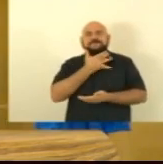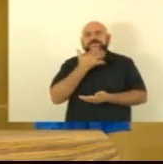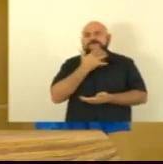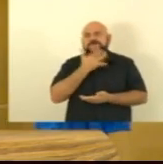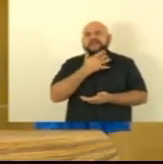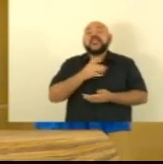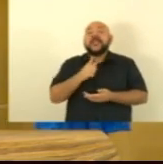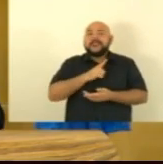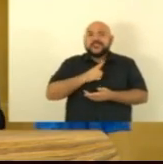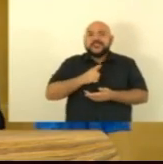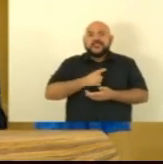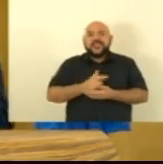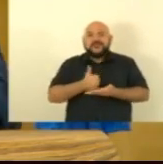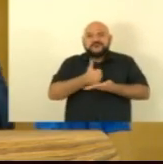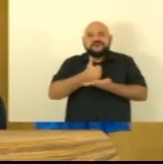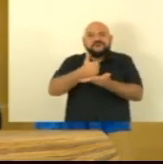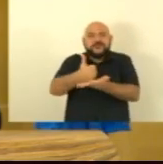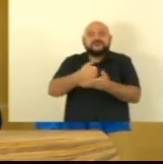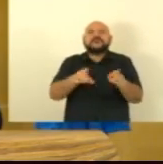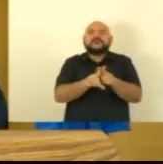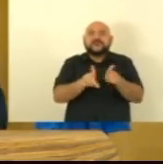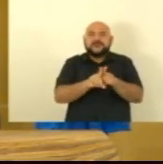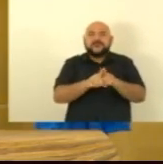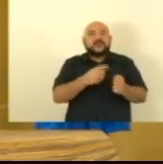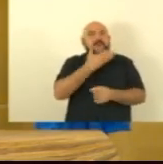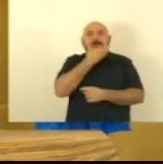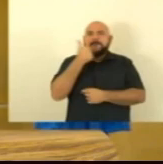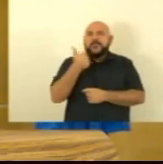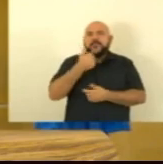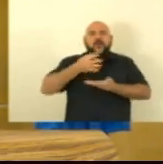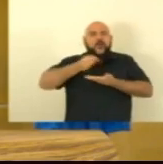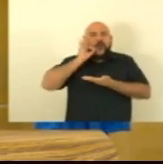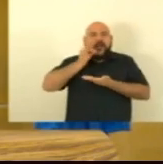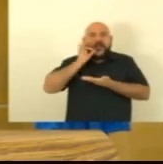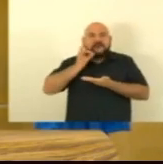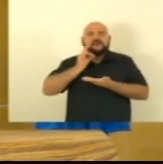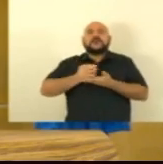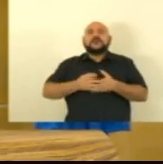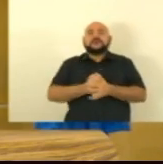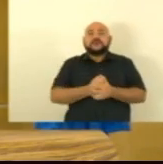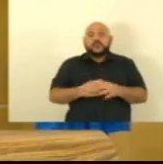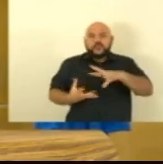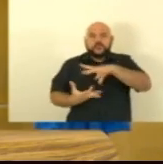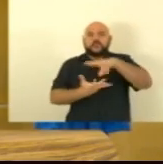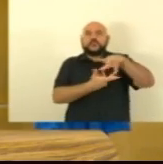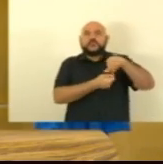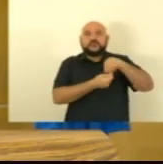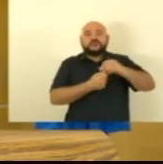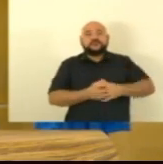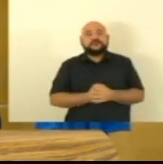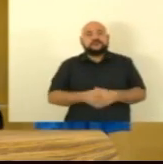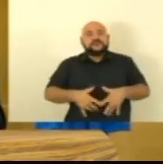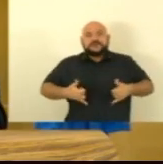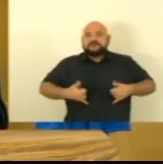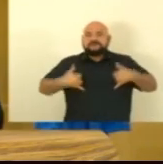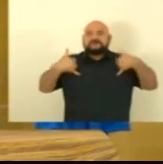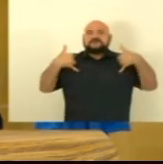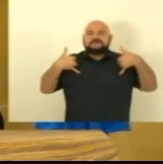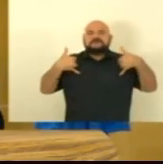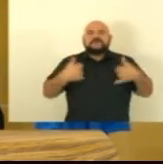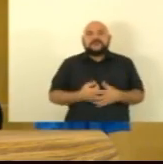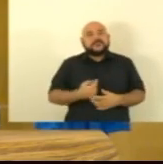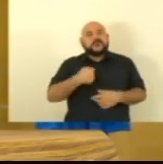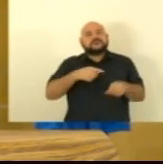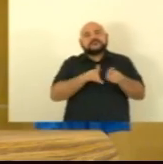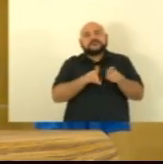premiados do Brasil e os melhores cafés do mundo, sendo bairrista, senhor presidente. E é um orgulho para mim poder colaborar